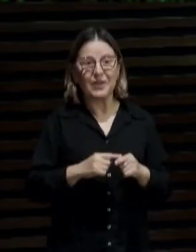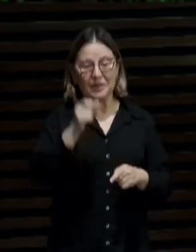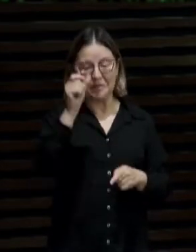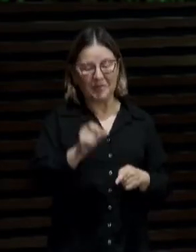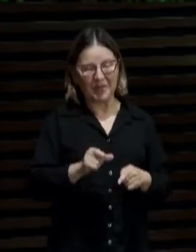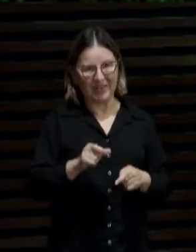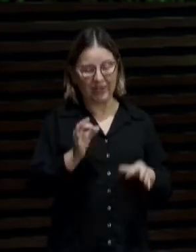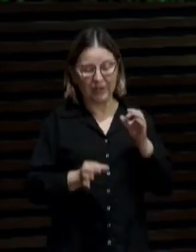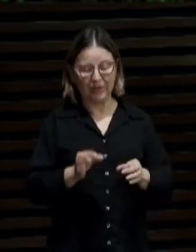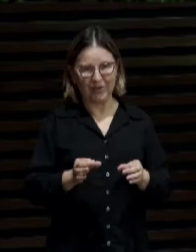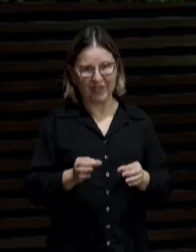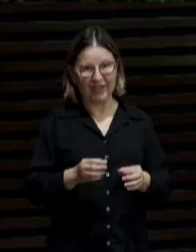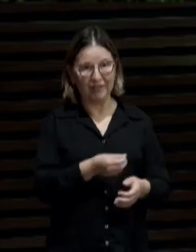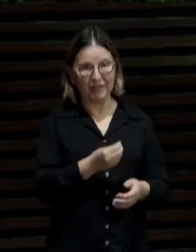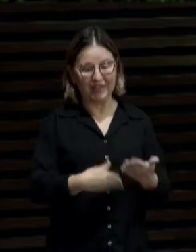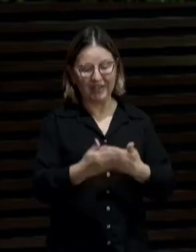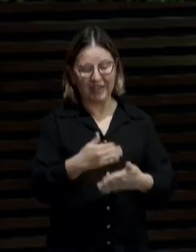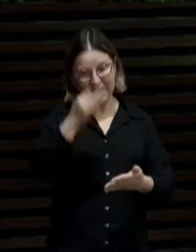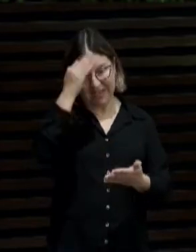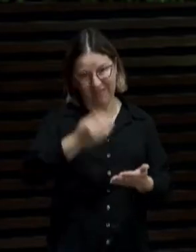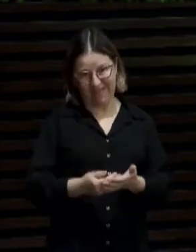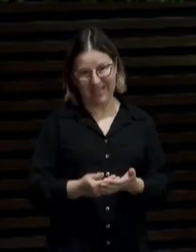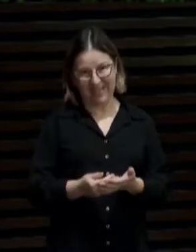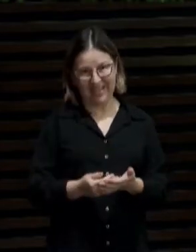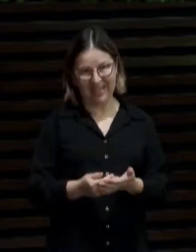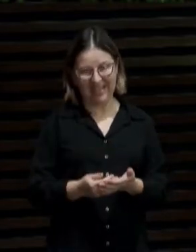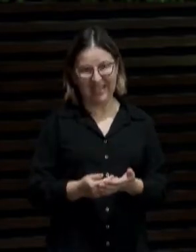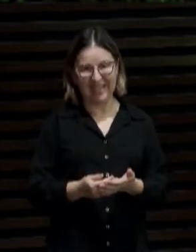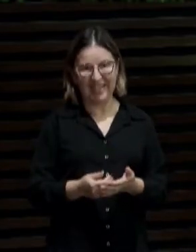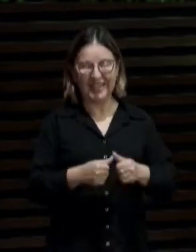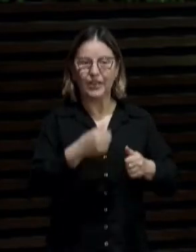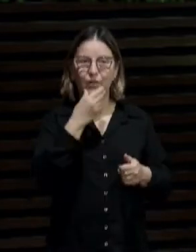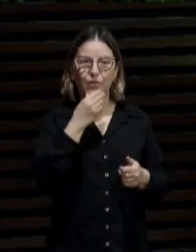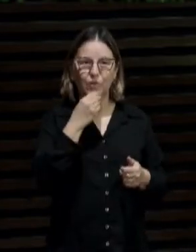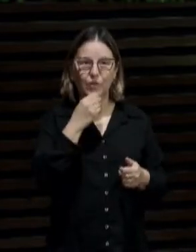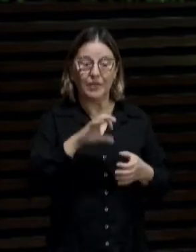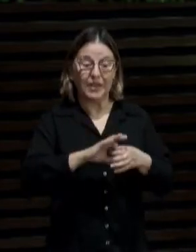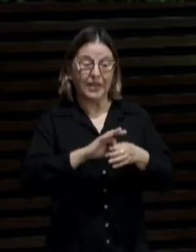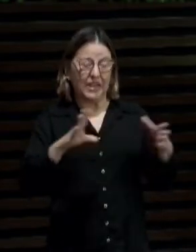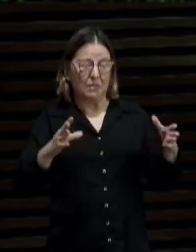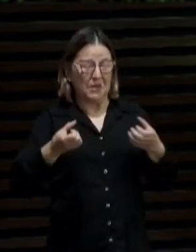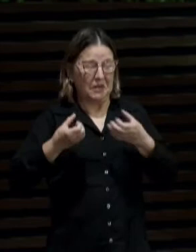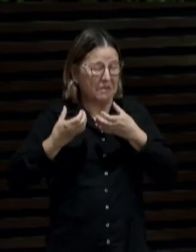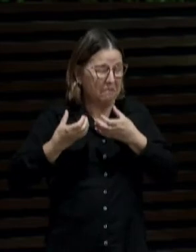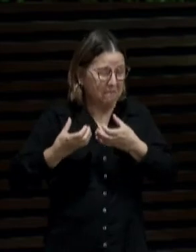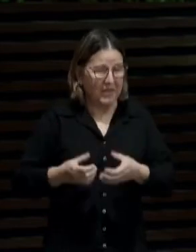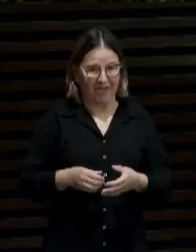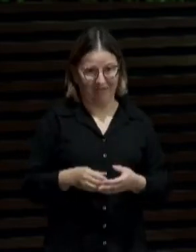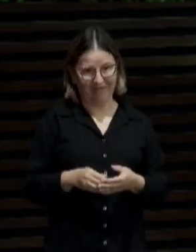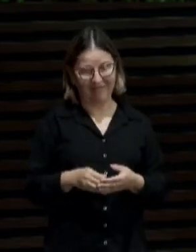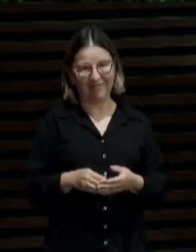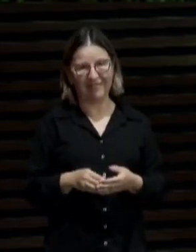liberto de tamanho peso que ele não aguentava ver os outros serem